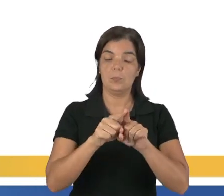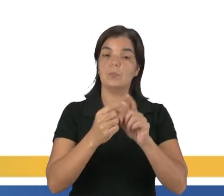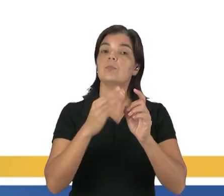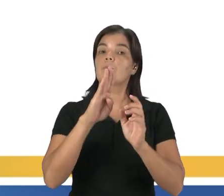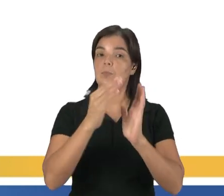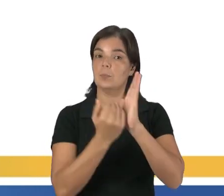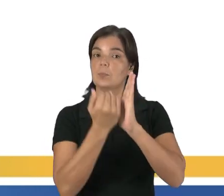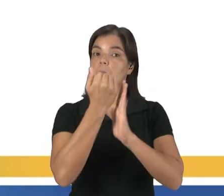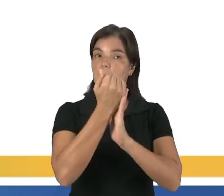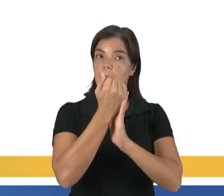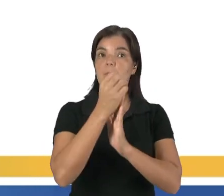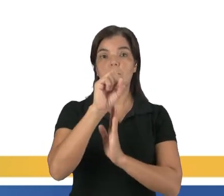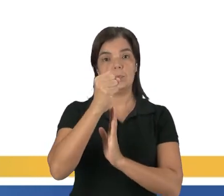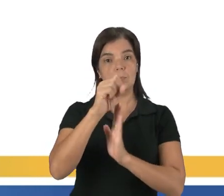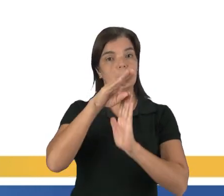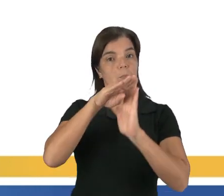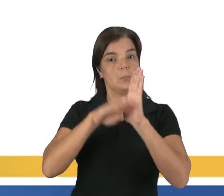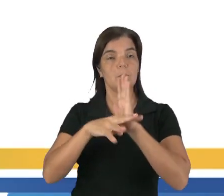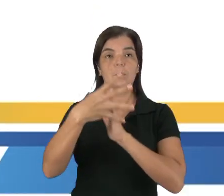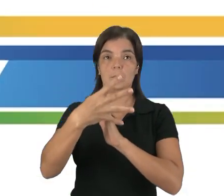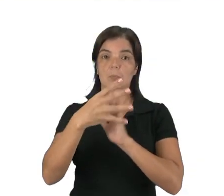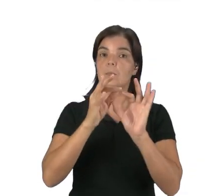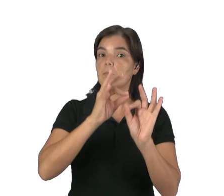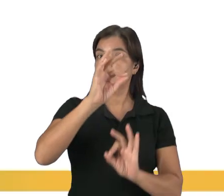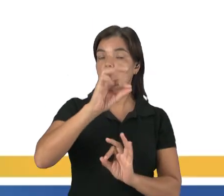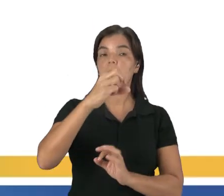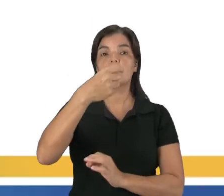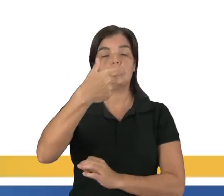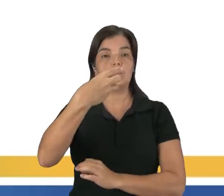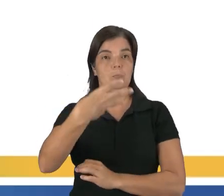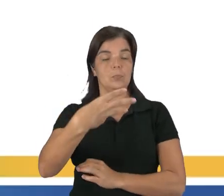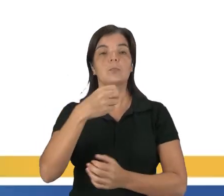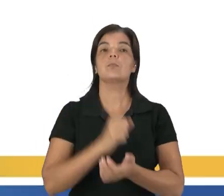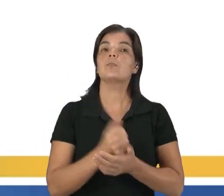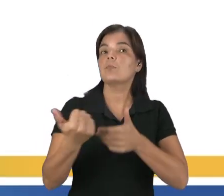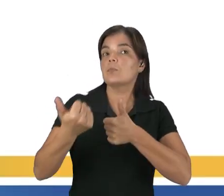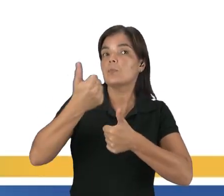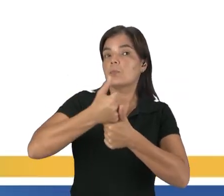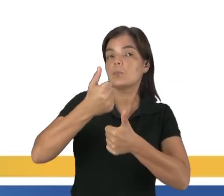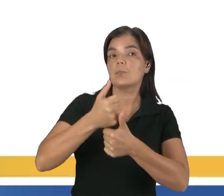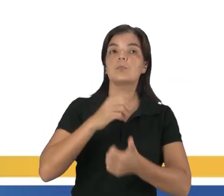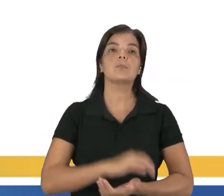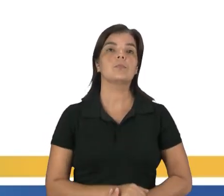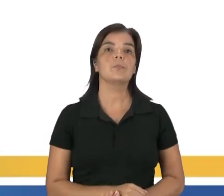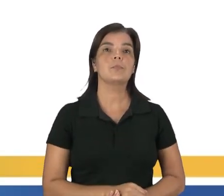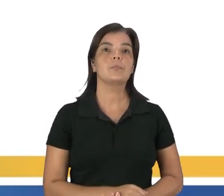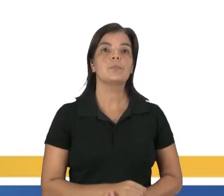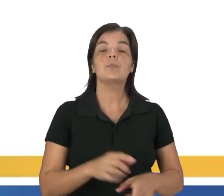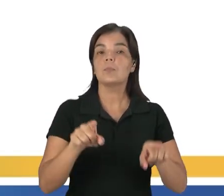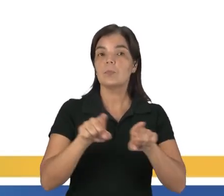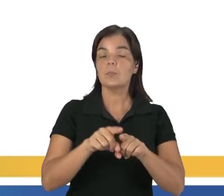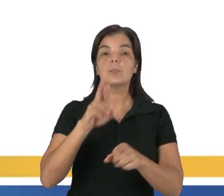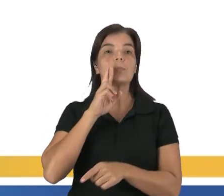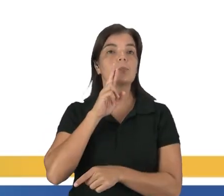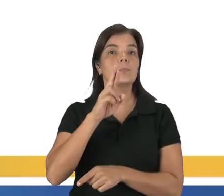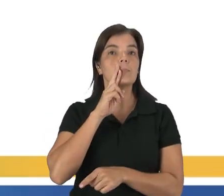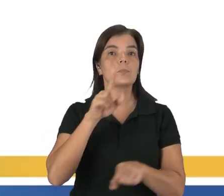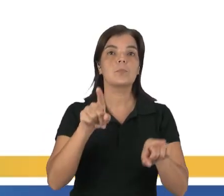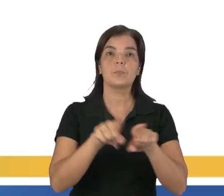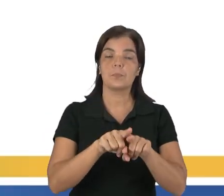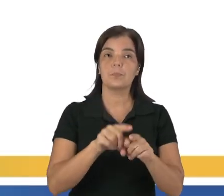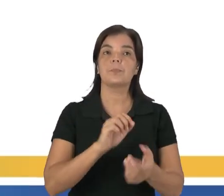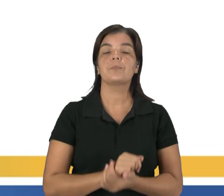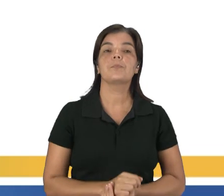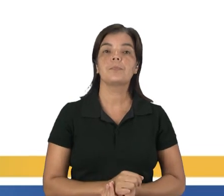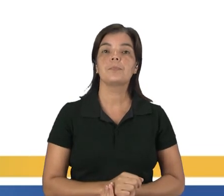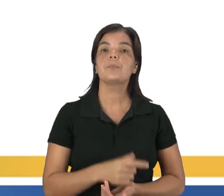sendo 8, o menor sendo 4 e a altura 3. Então aqui eu vou fazer a aplicação. Então, para a gente fazer essa resolução, vamos ver